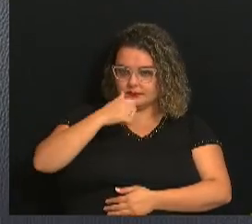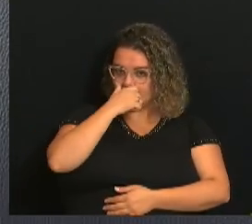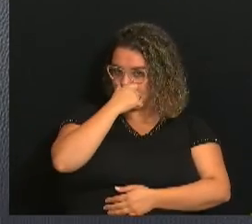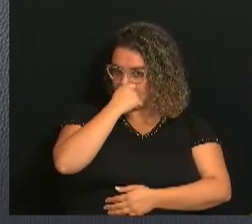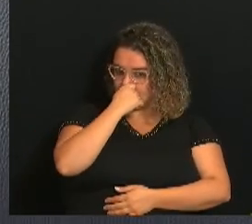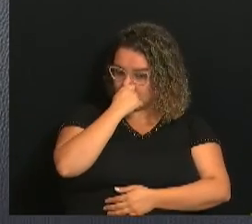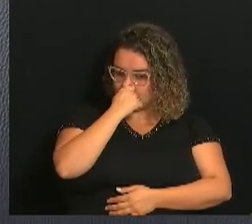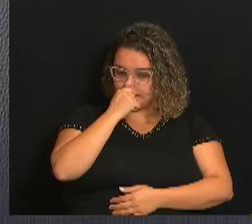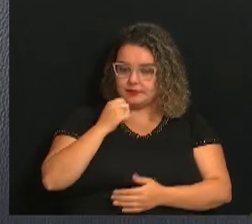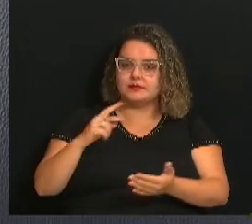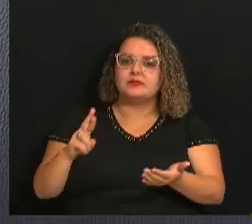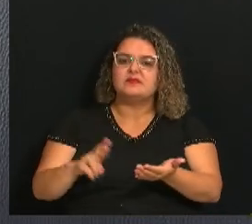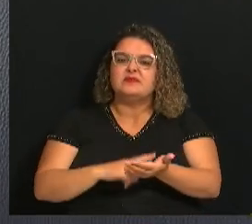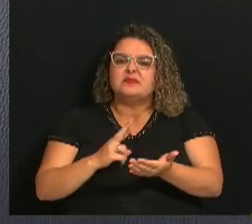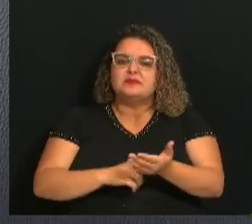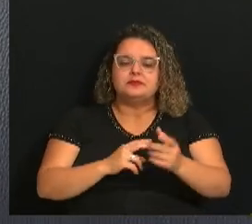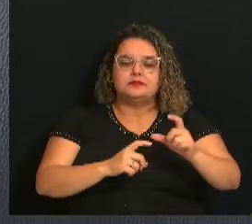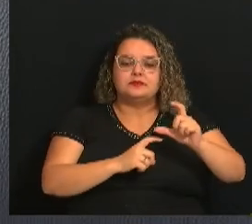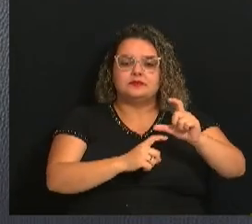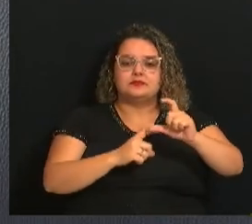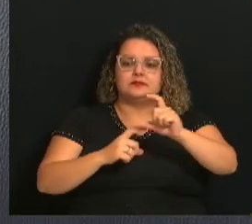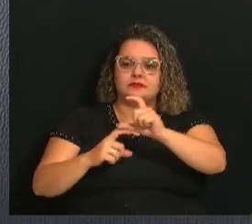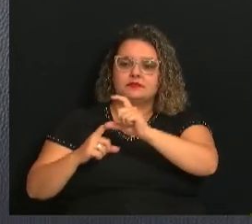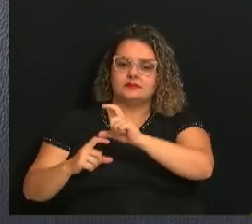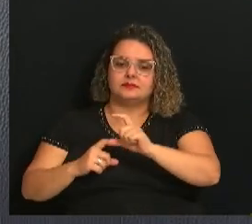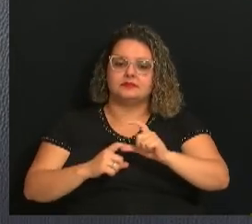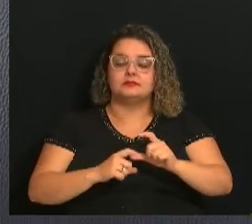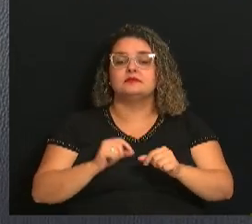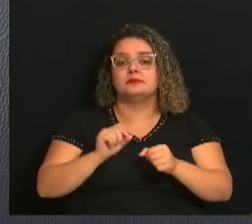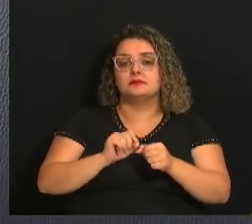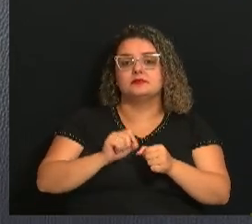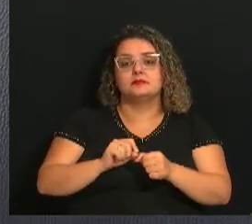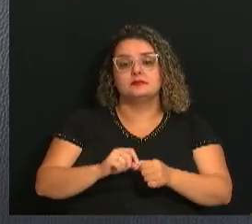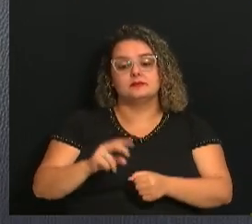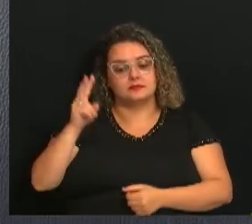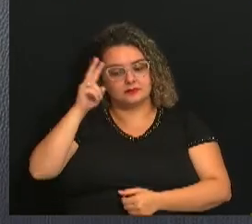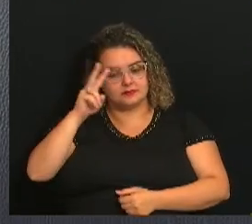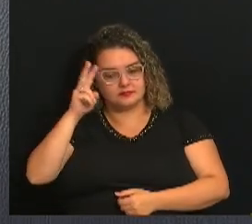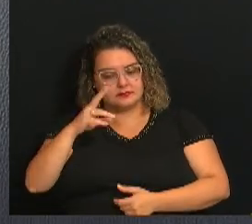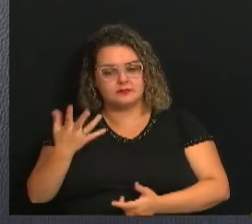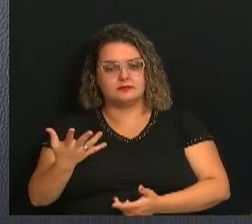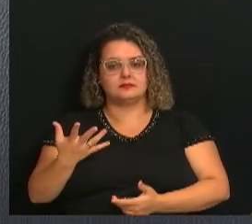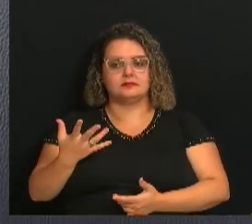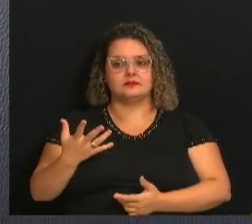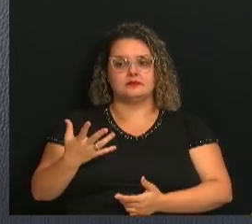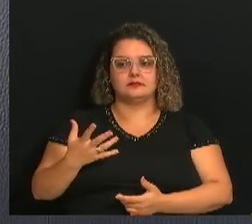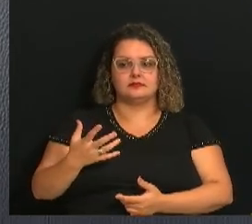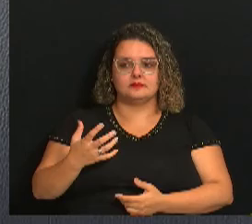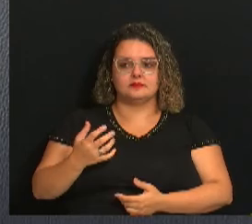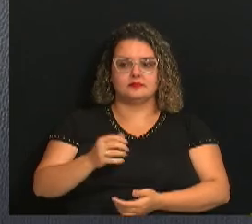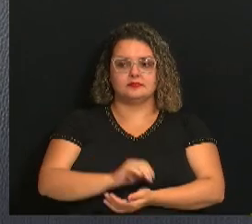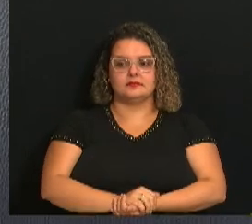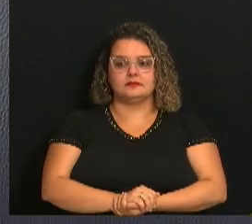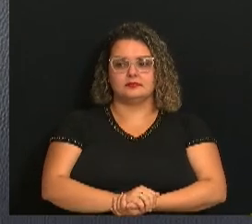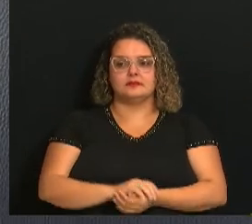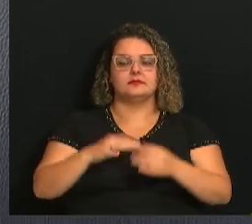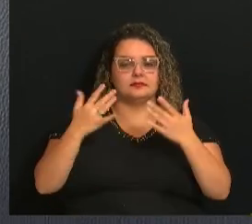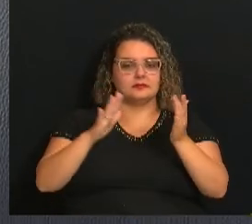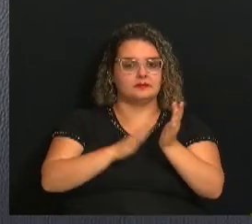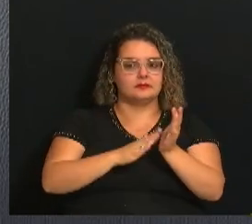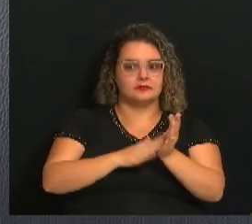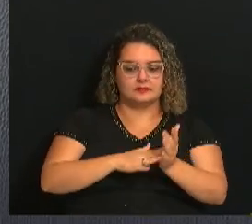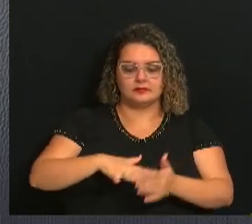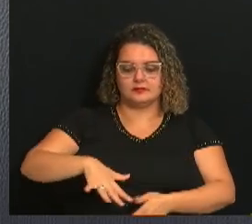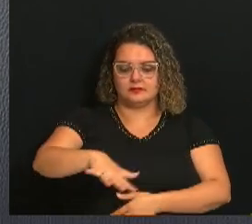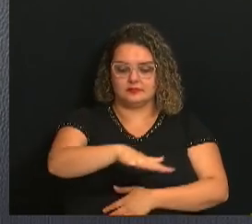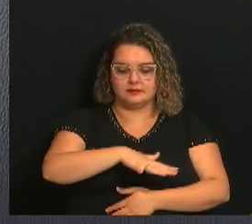uma história em quadrinhos, que faz essa abordagem, que traz, que é uma homenagem aos territórios